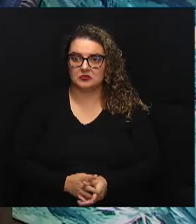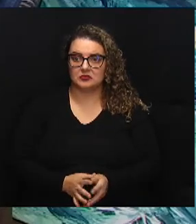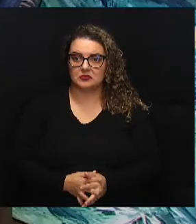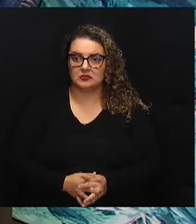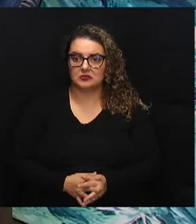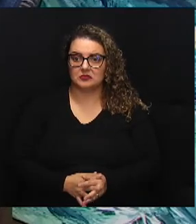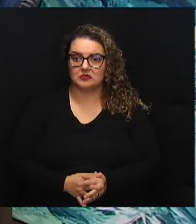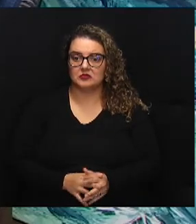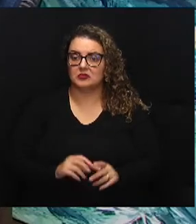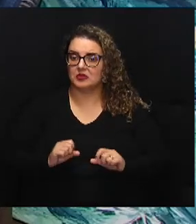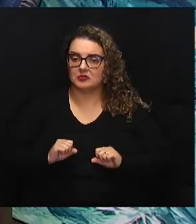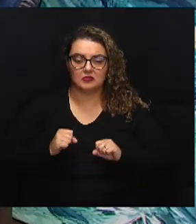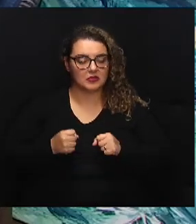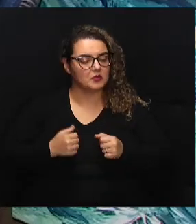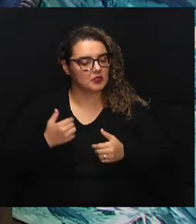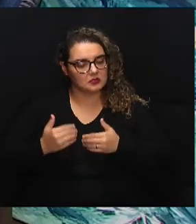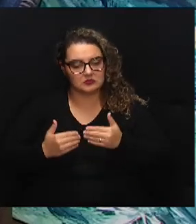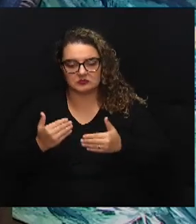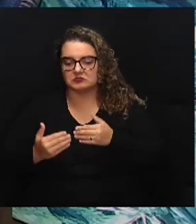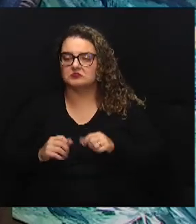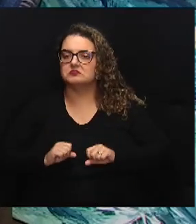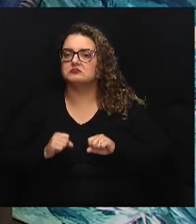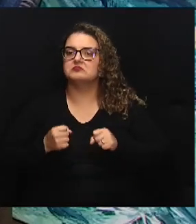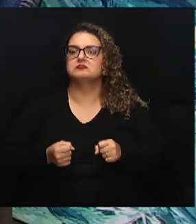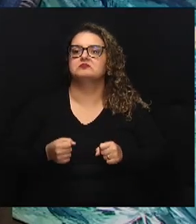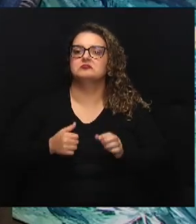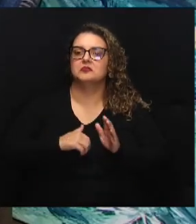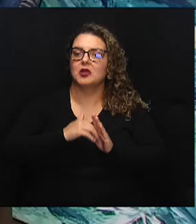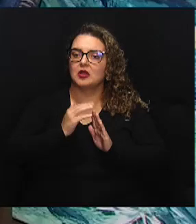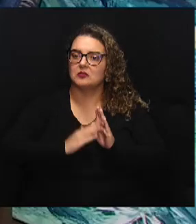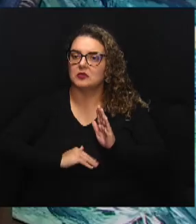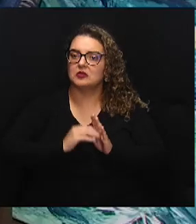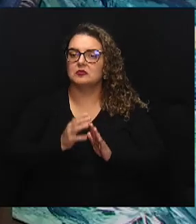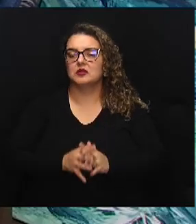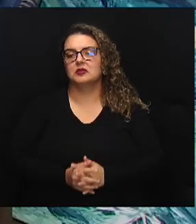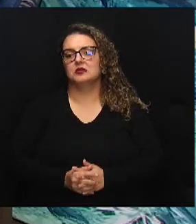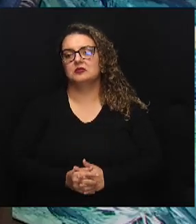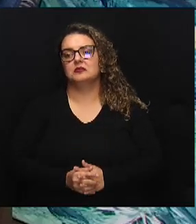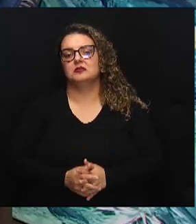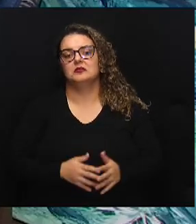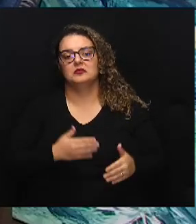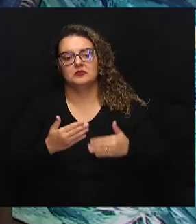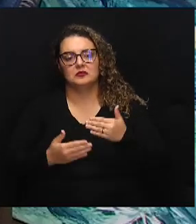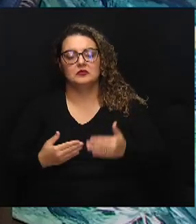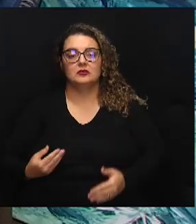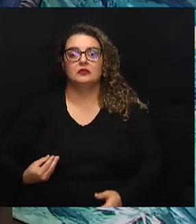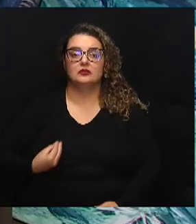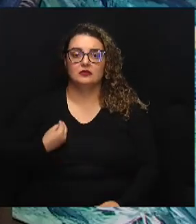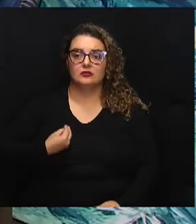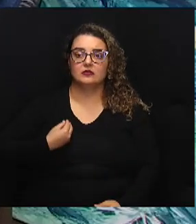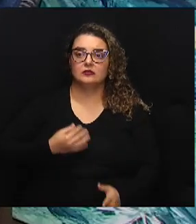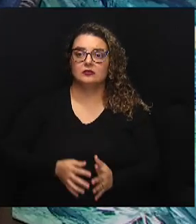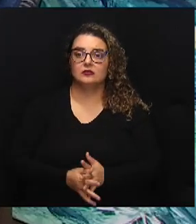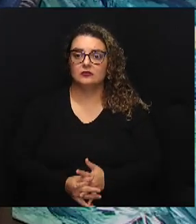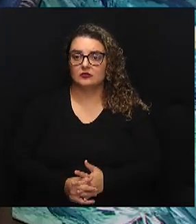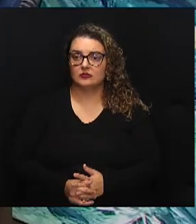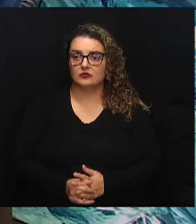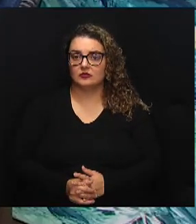fui me dedicando inteiramente à pintura no decorrer da minha vida. A